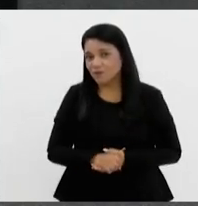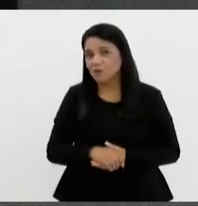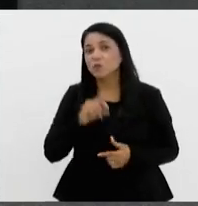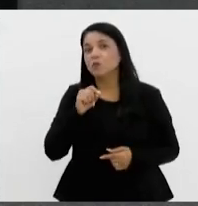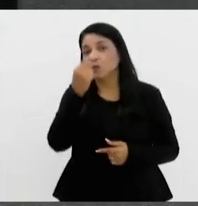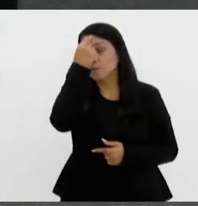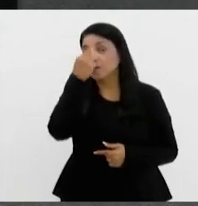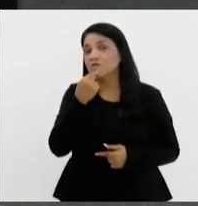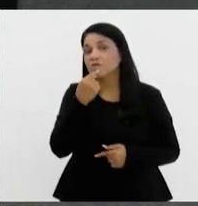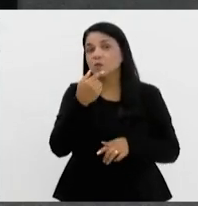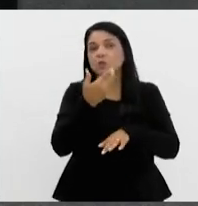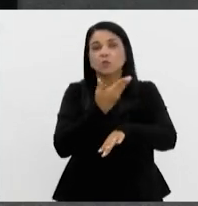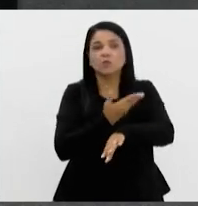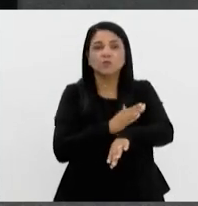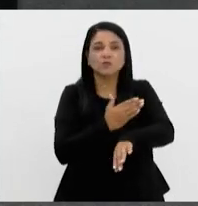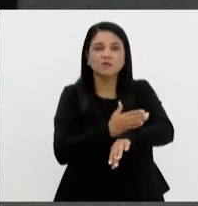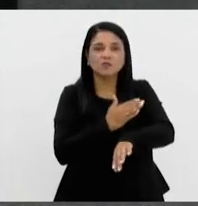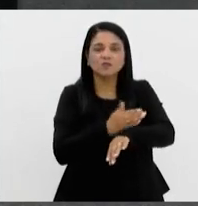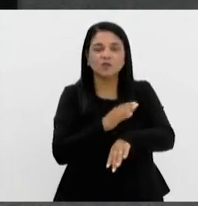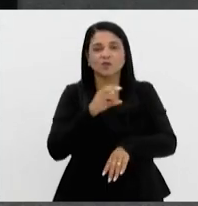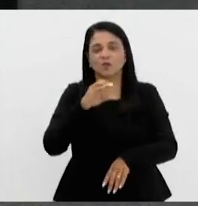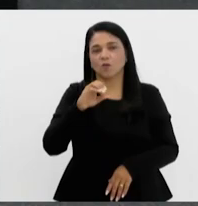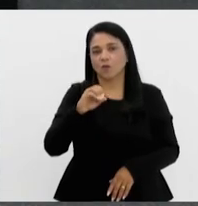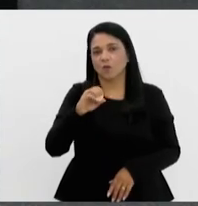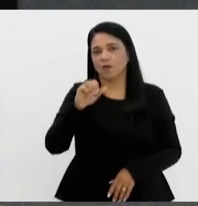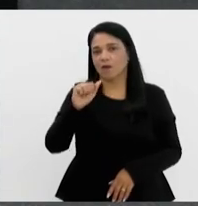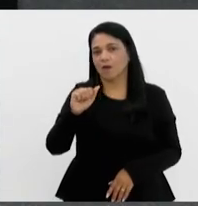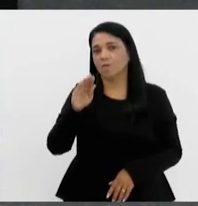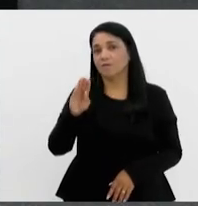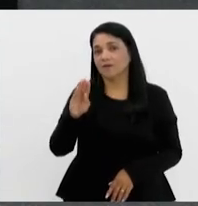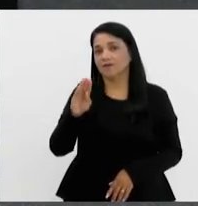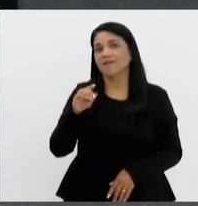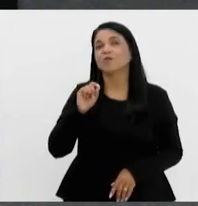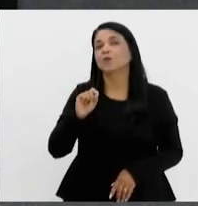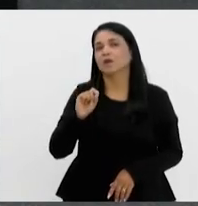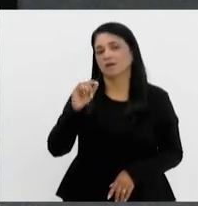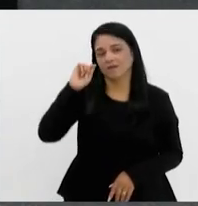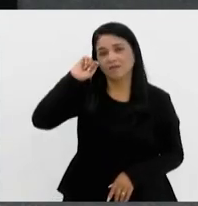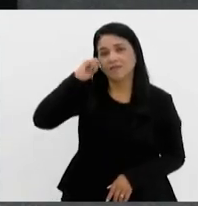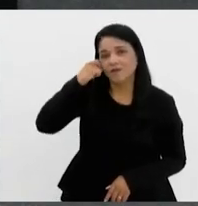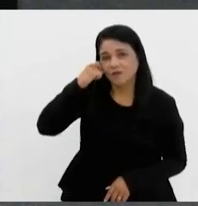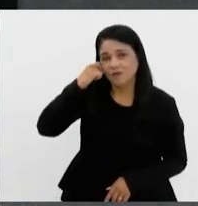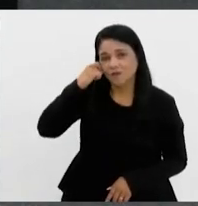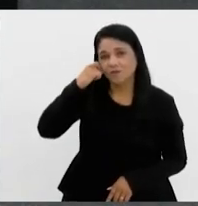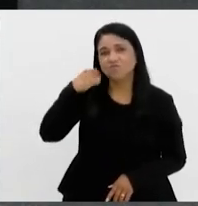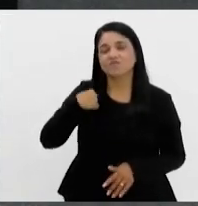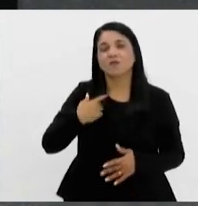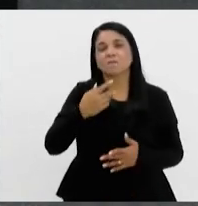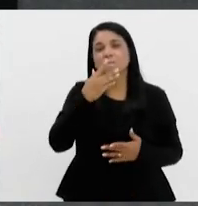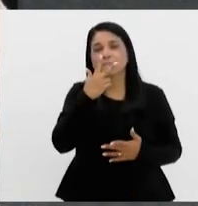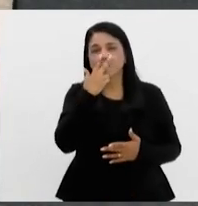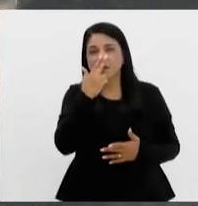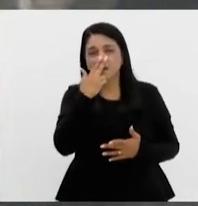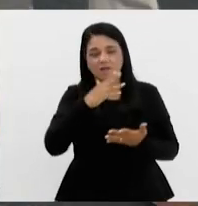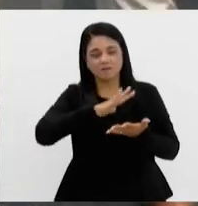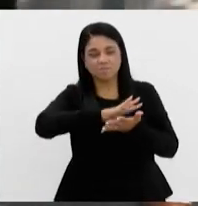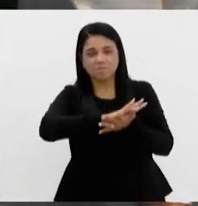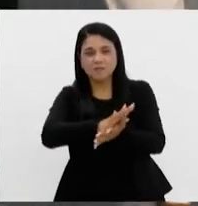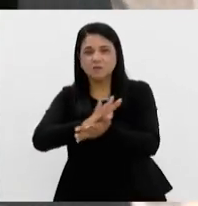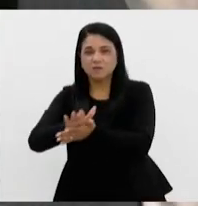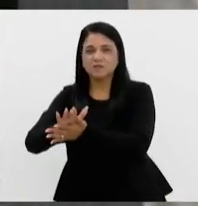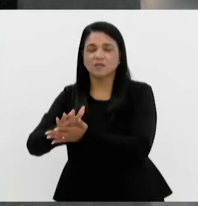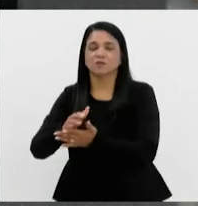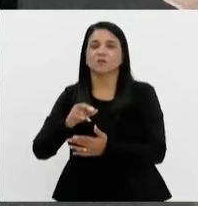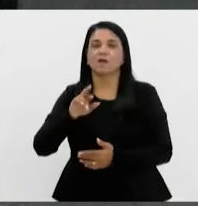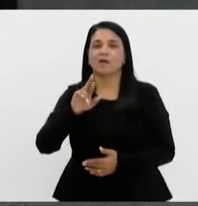Um jovem negro. Então, nesse sentido, demonstrar que a apartheid racial e social acontece no Rio de